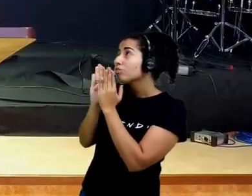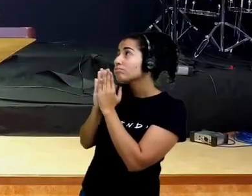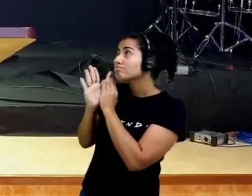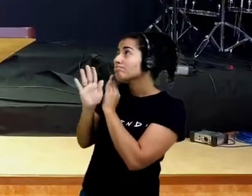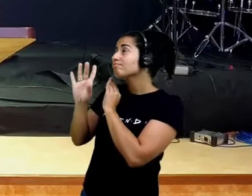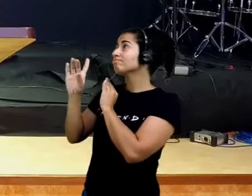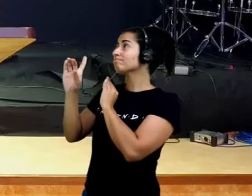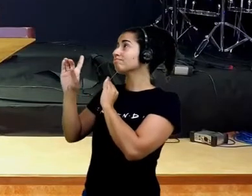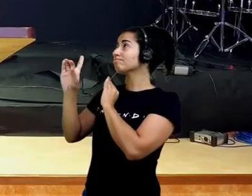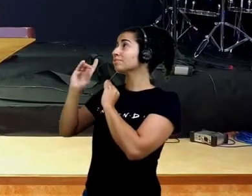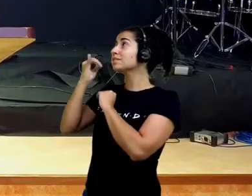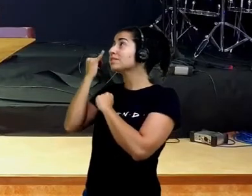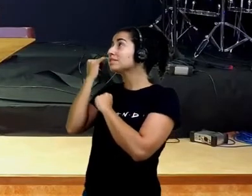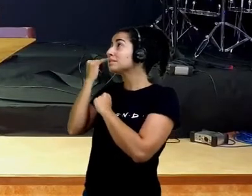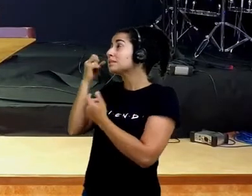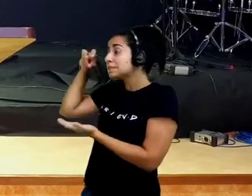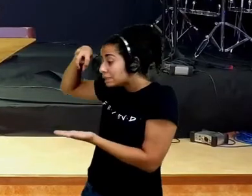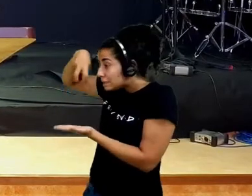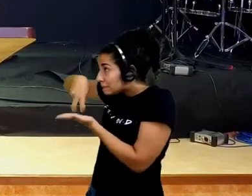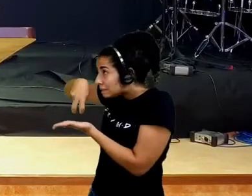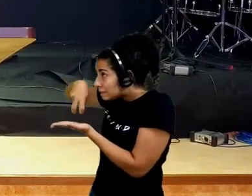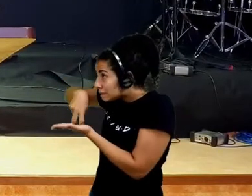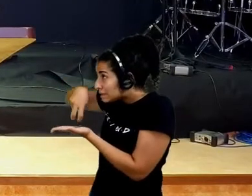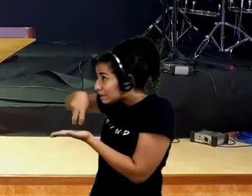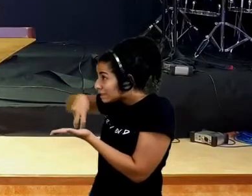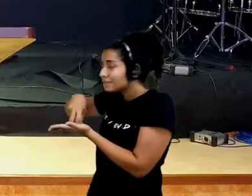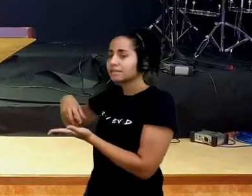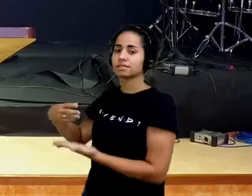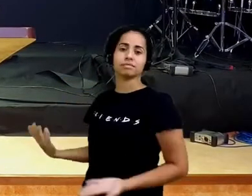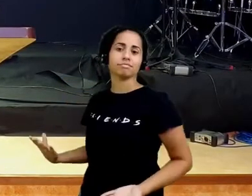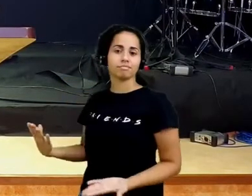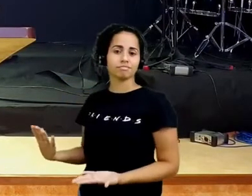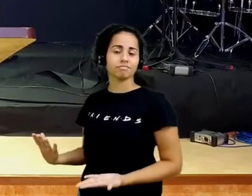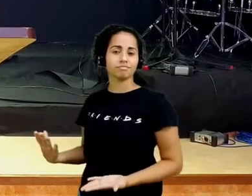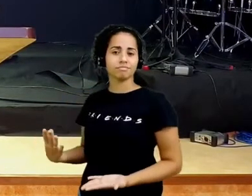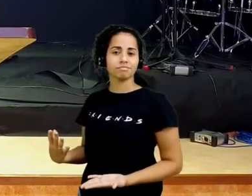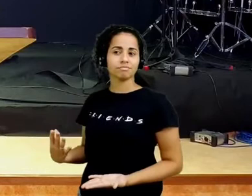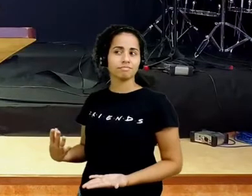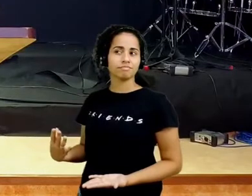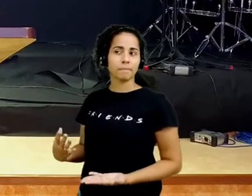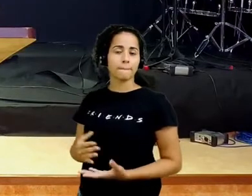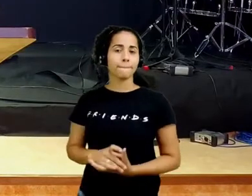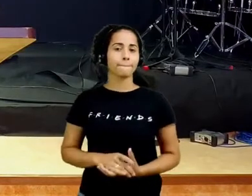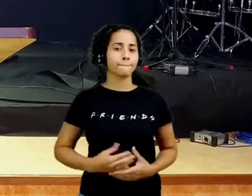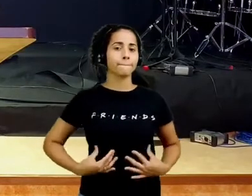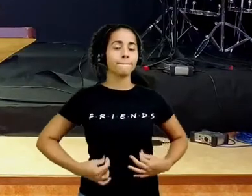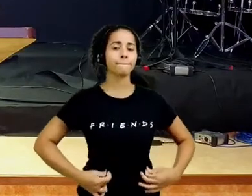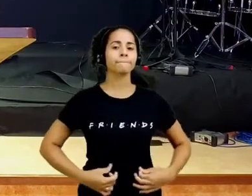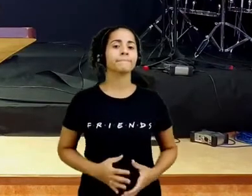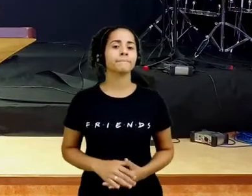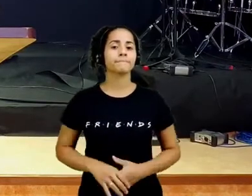Senhor. Jeremias se põe no lugar de todos, queridos, e